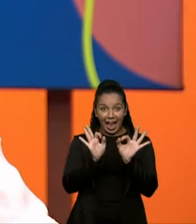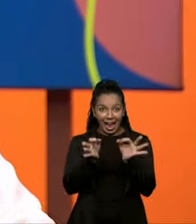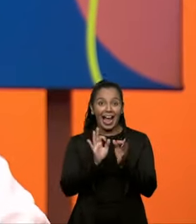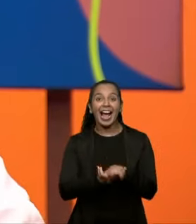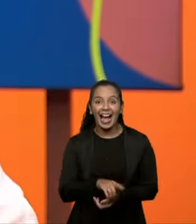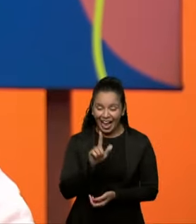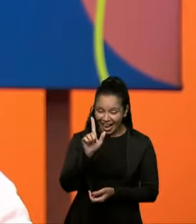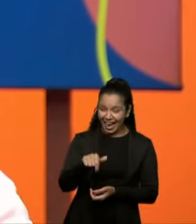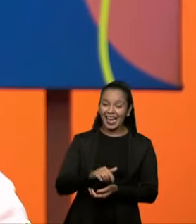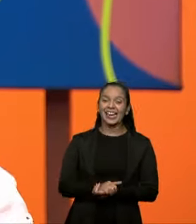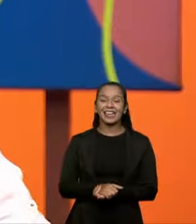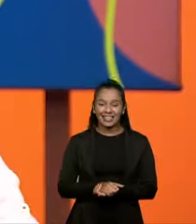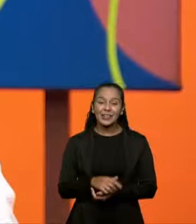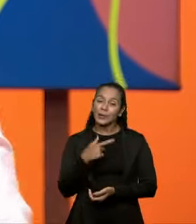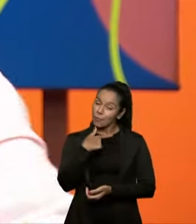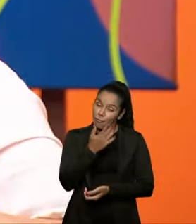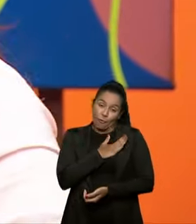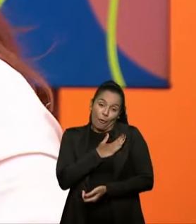maravilha, vou fazer, gostei.